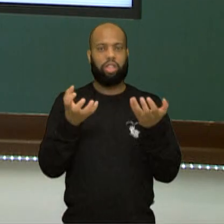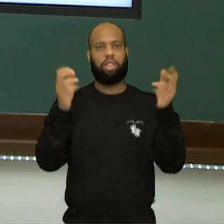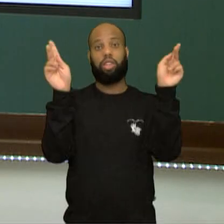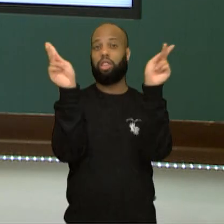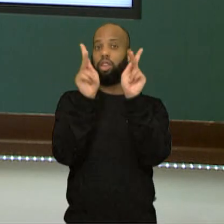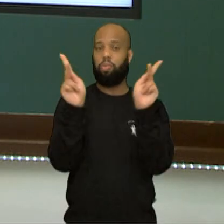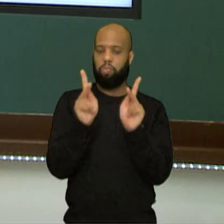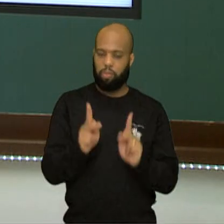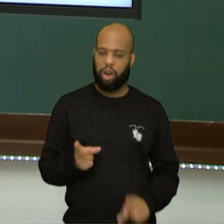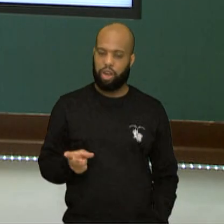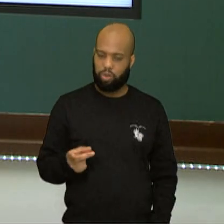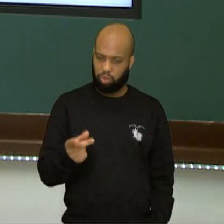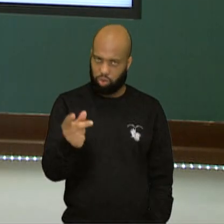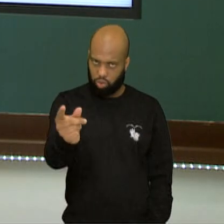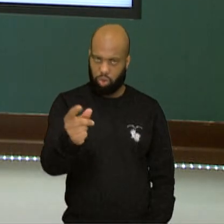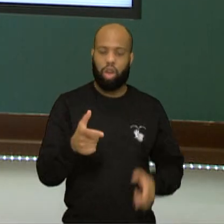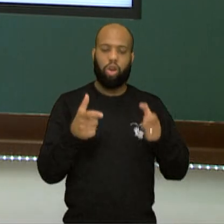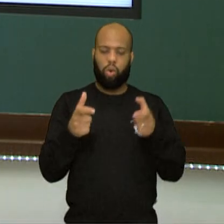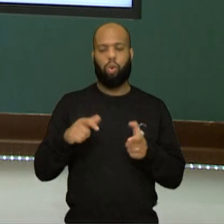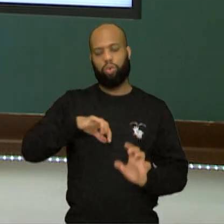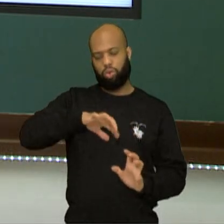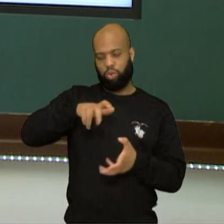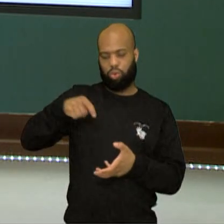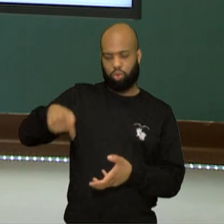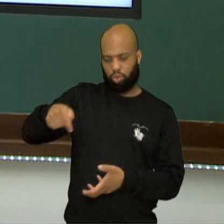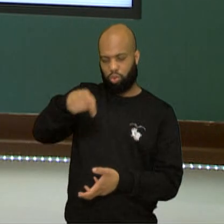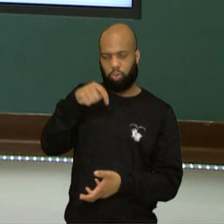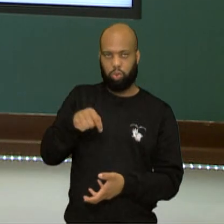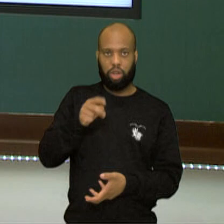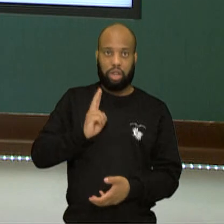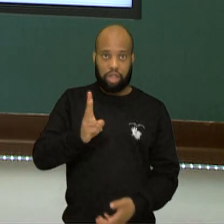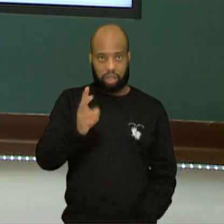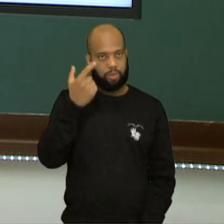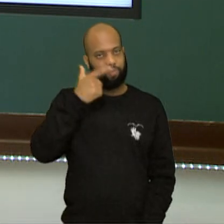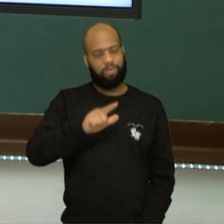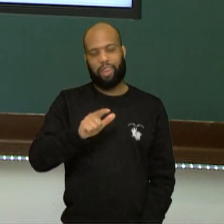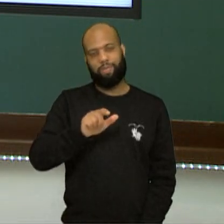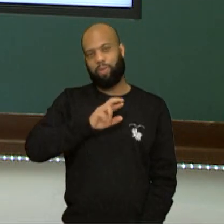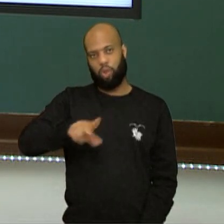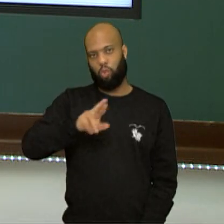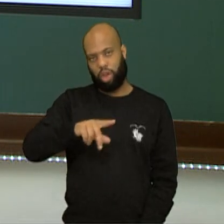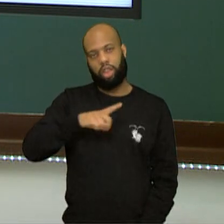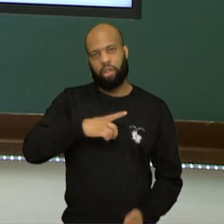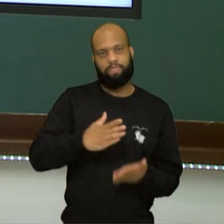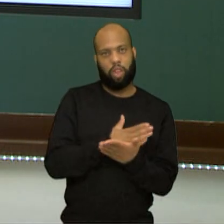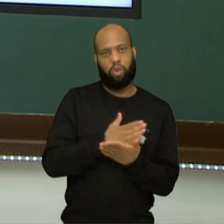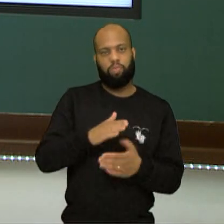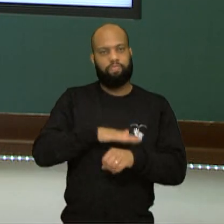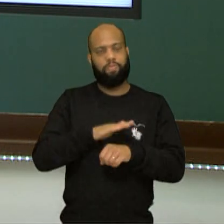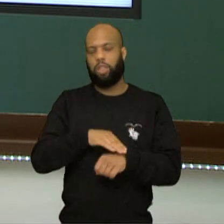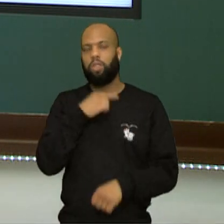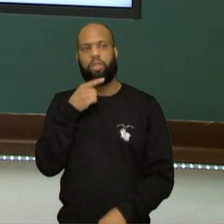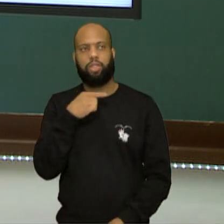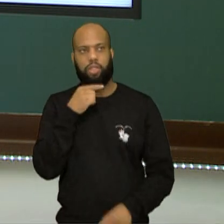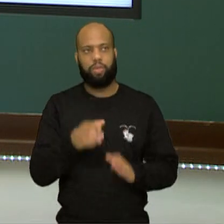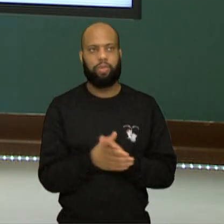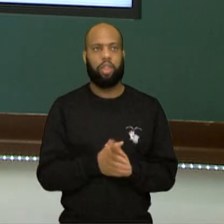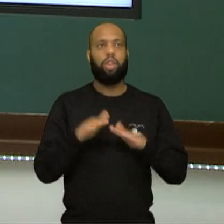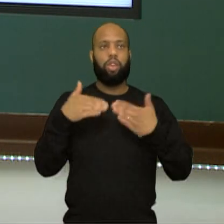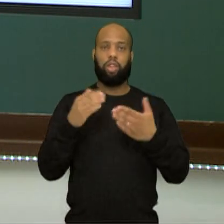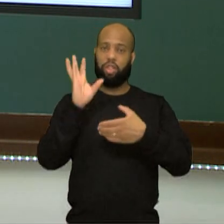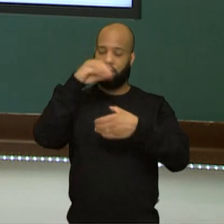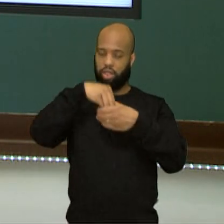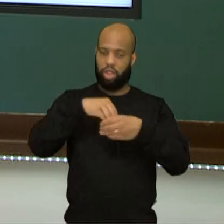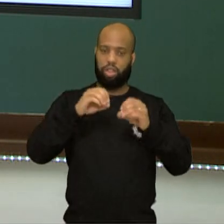a paz no mundo. Nem sempre consegue, né? Infelizmente, nem sempre consegue. Lá na ONU